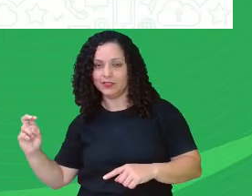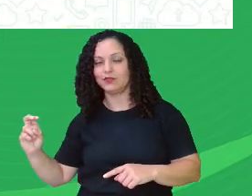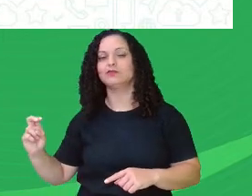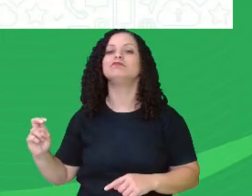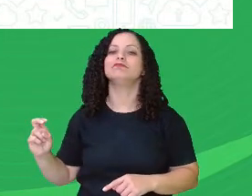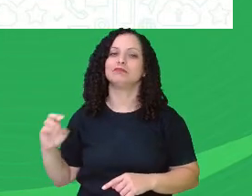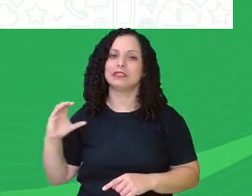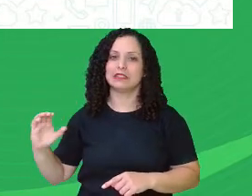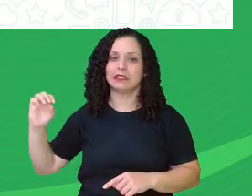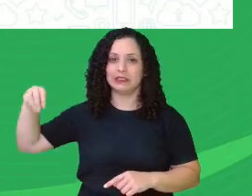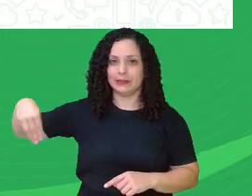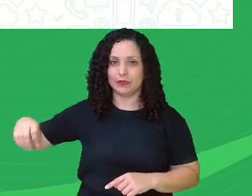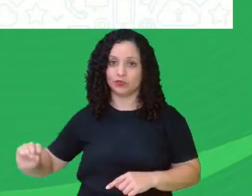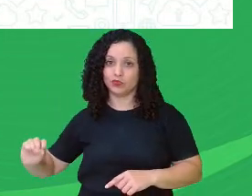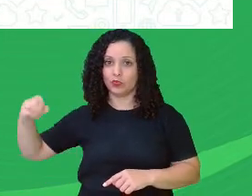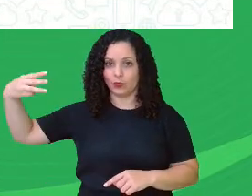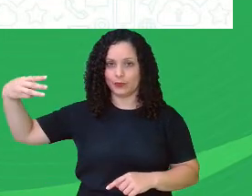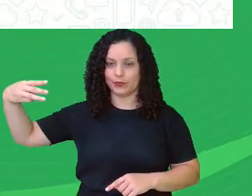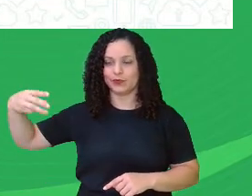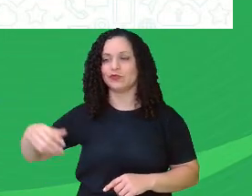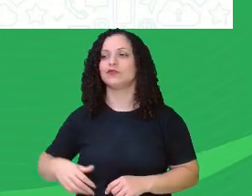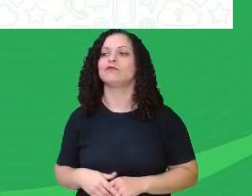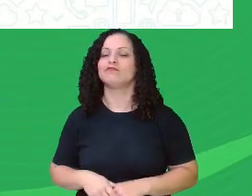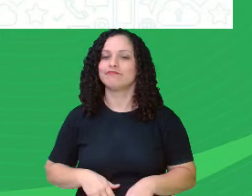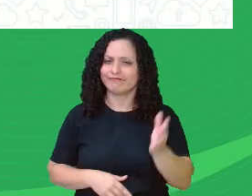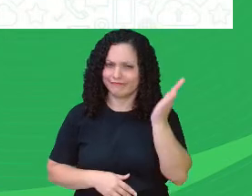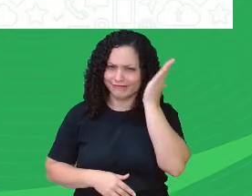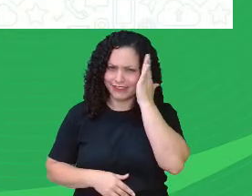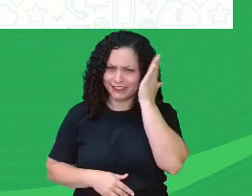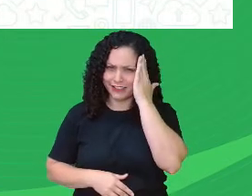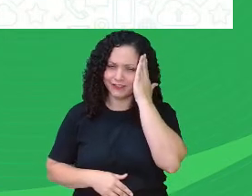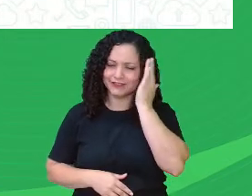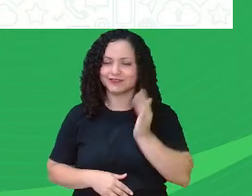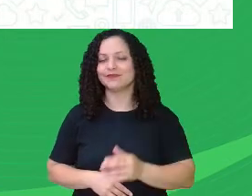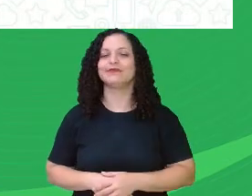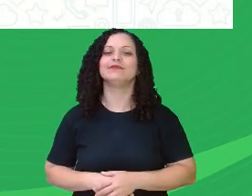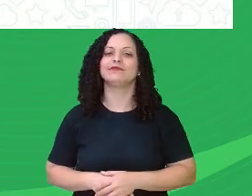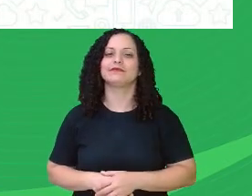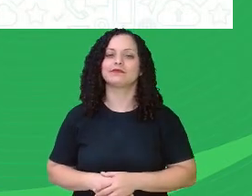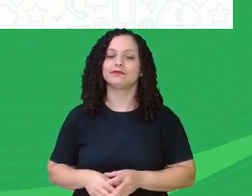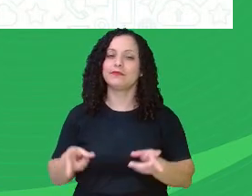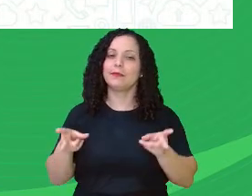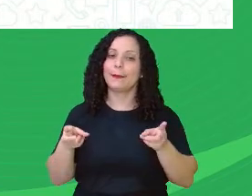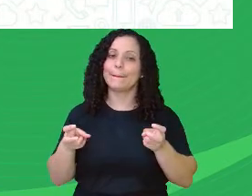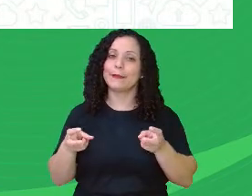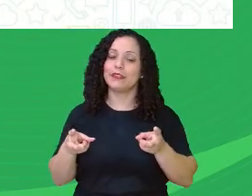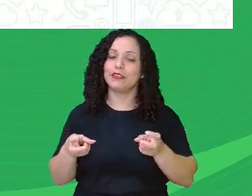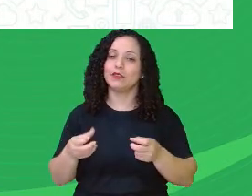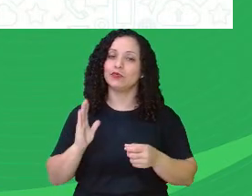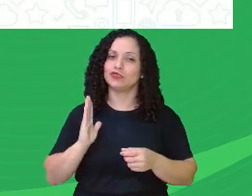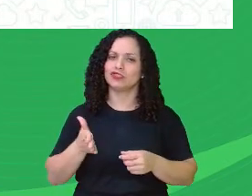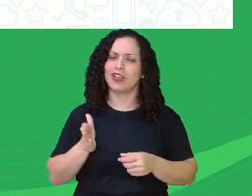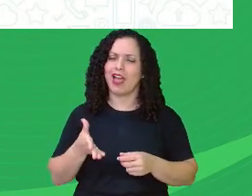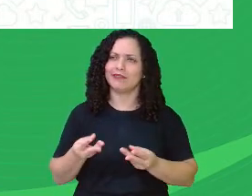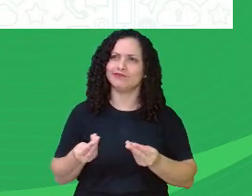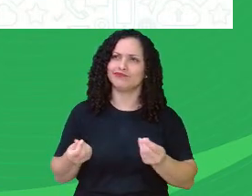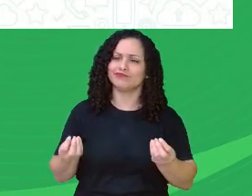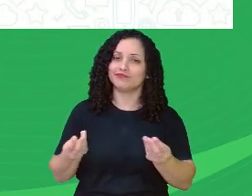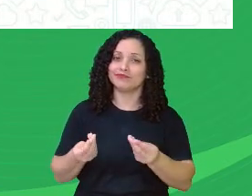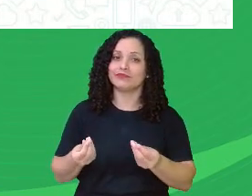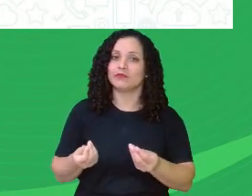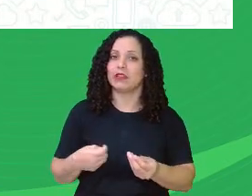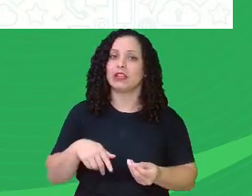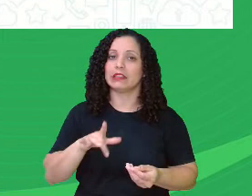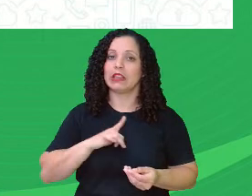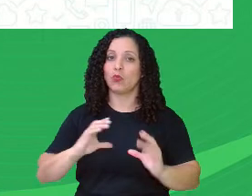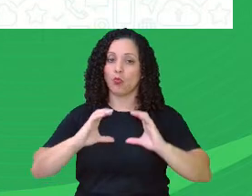125 centímetros cúbicos. Estão entendendo como é que é? Então a gente percebeu que já sem, quando falar de cubo, só